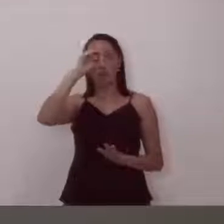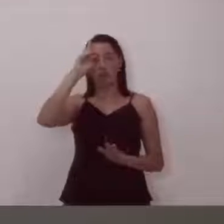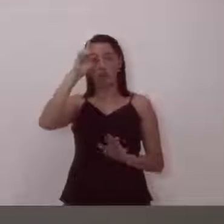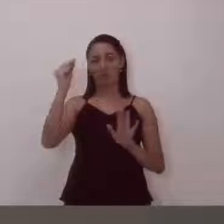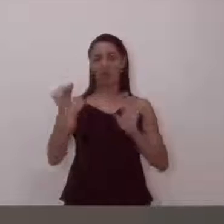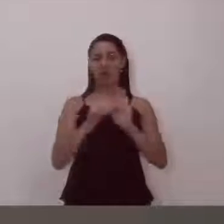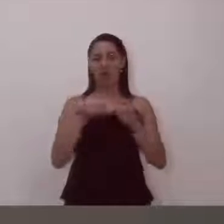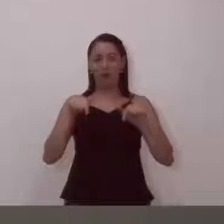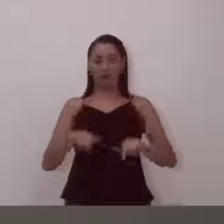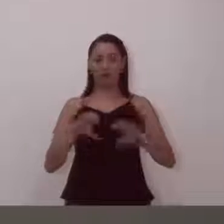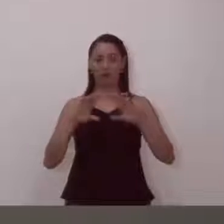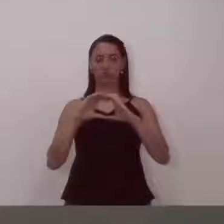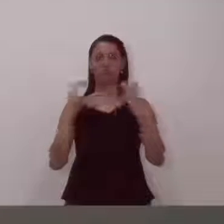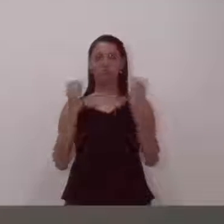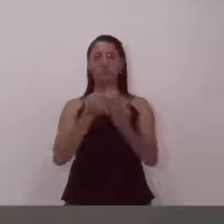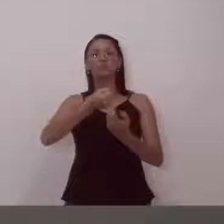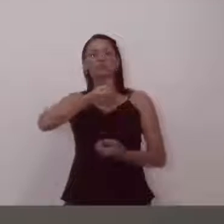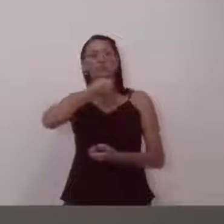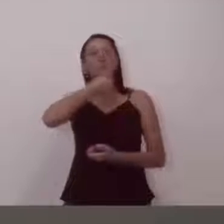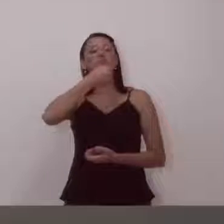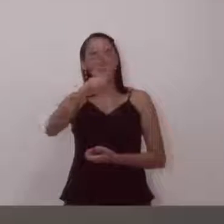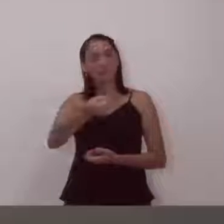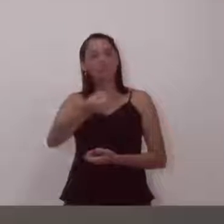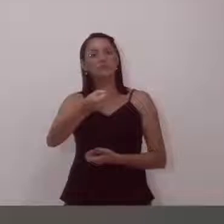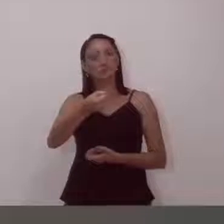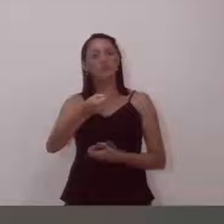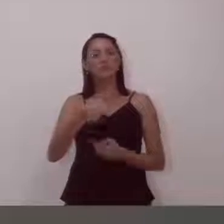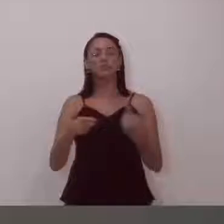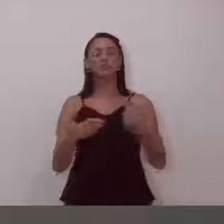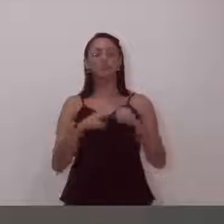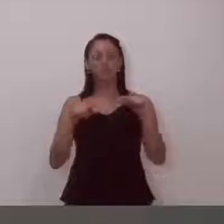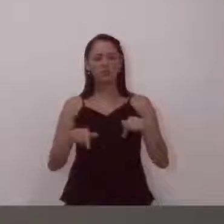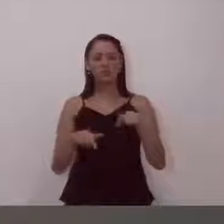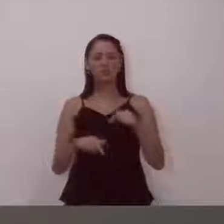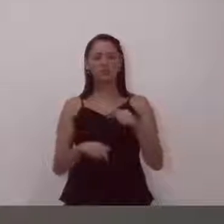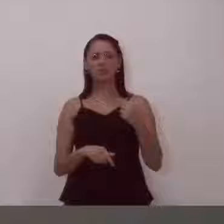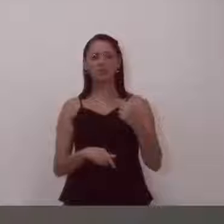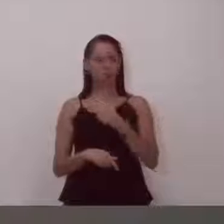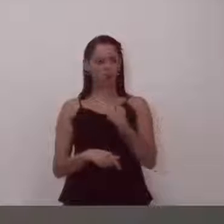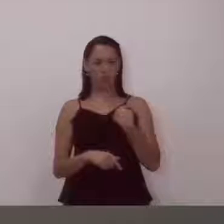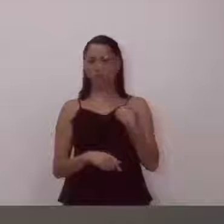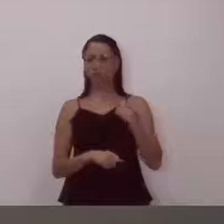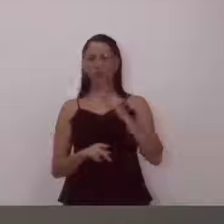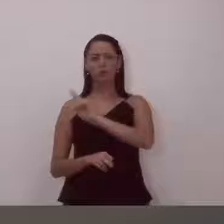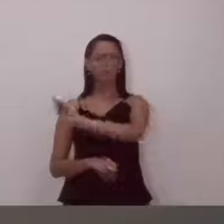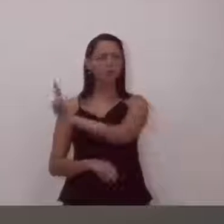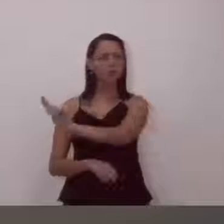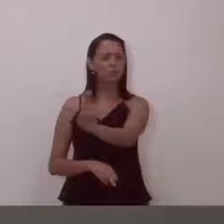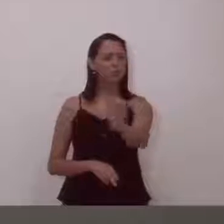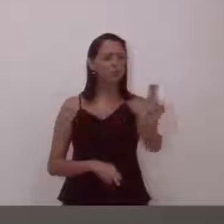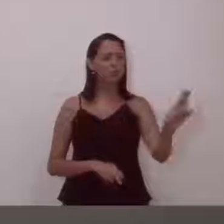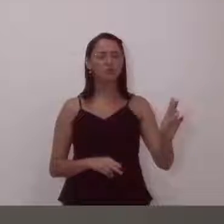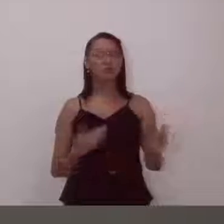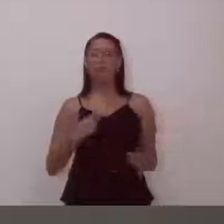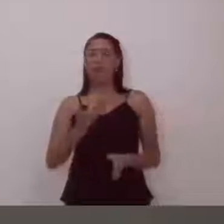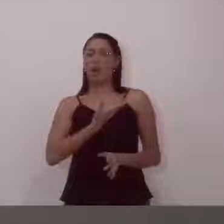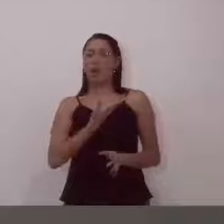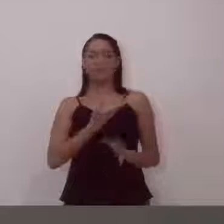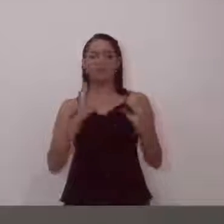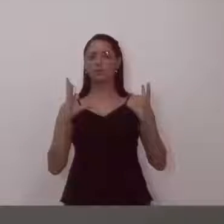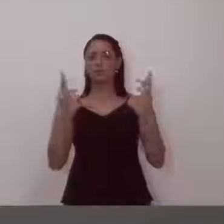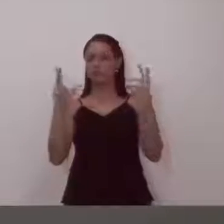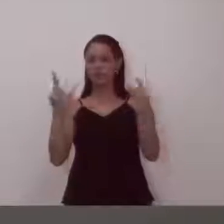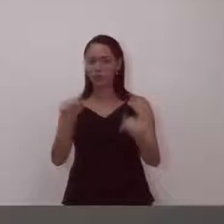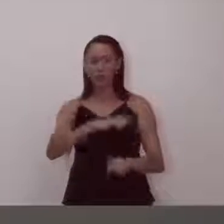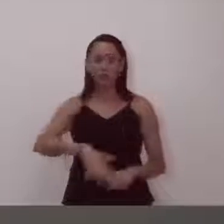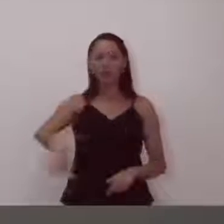essa casa ela se pronuncia, é porque essa casa, e aqui eu falo em nome de todos os vereadores, porque tenho amizade com todos os vereadores aqui. Todos eles